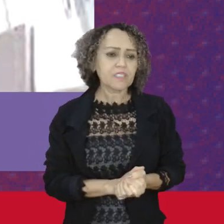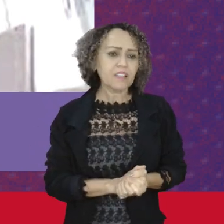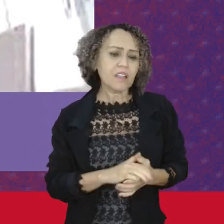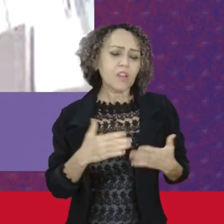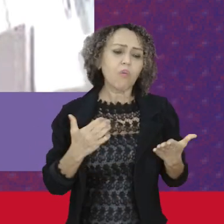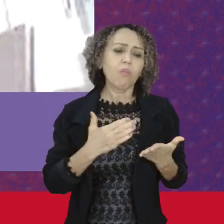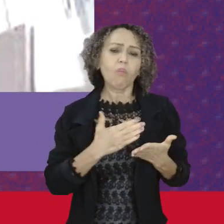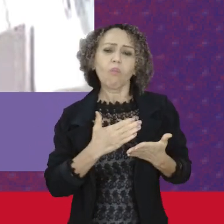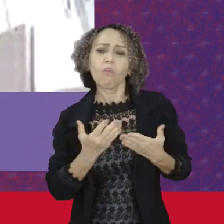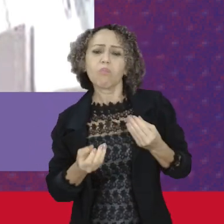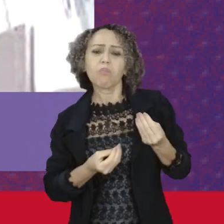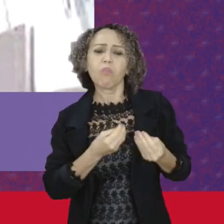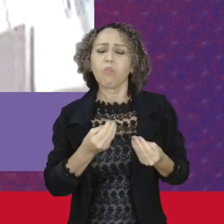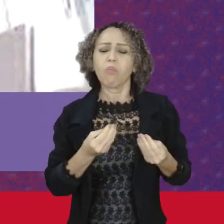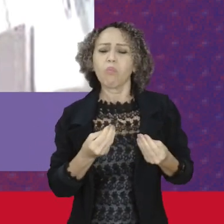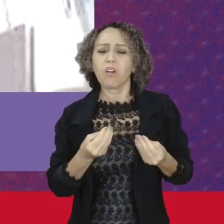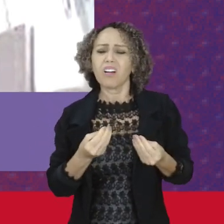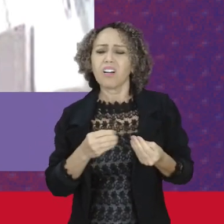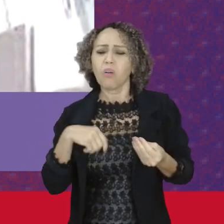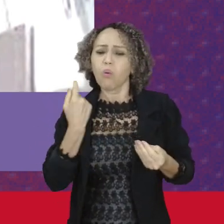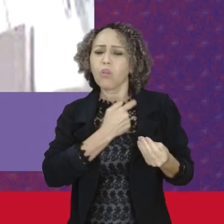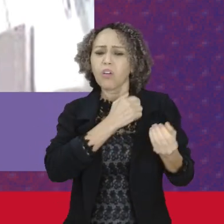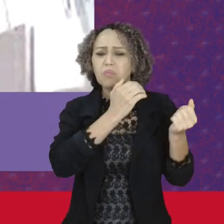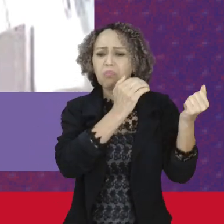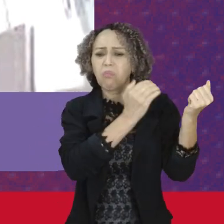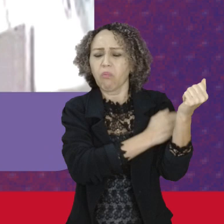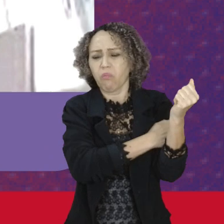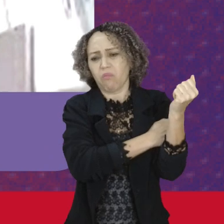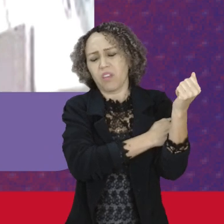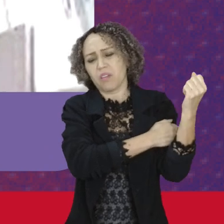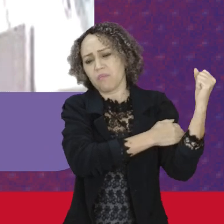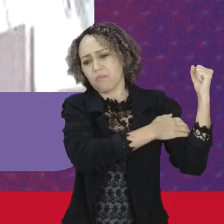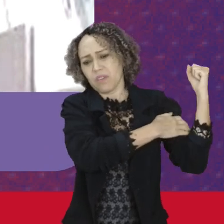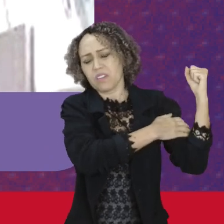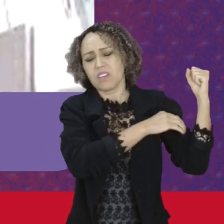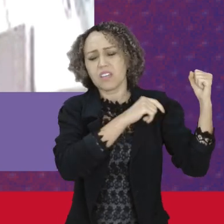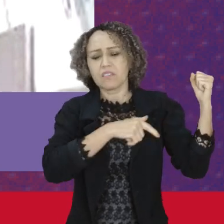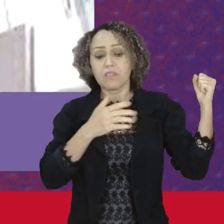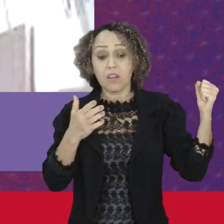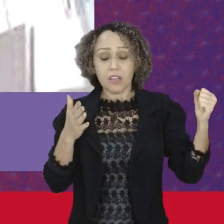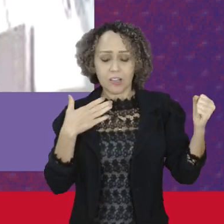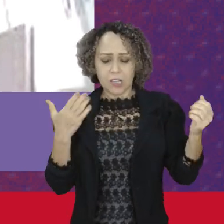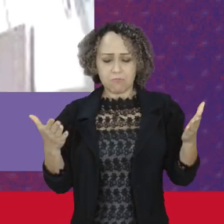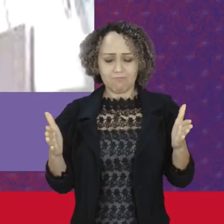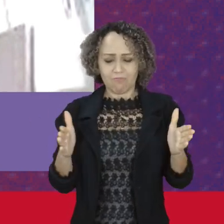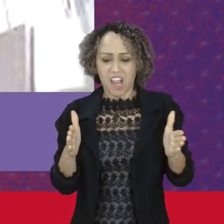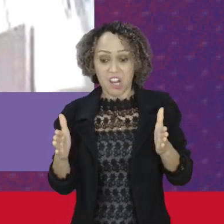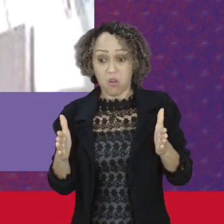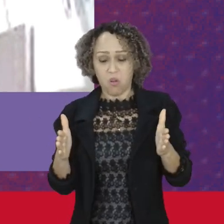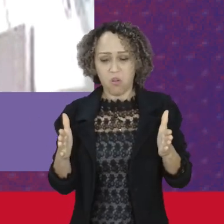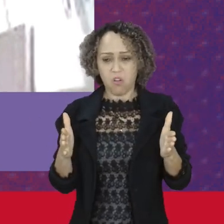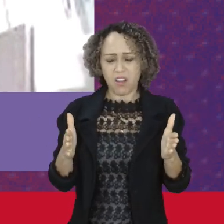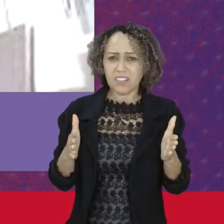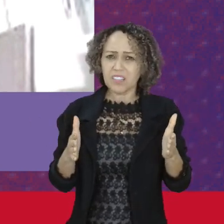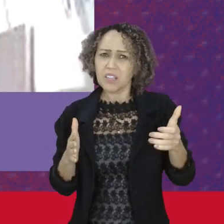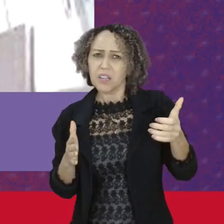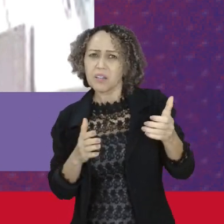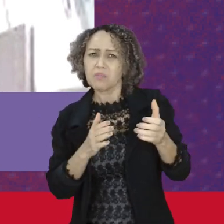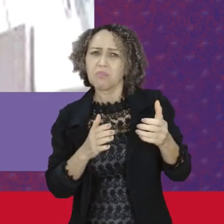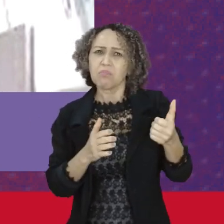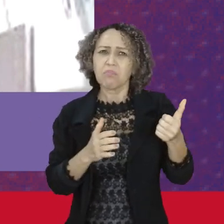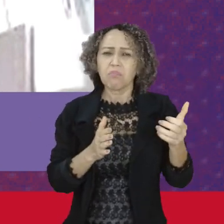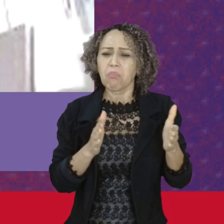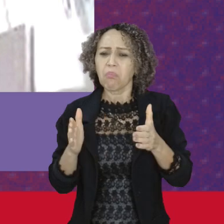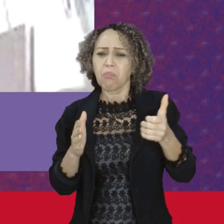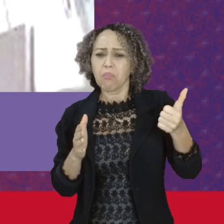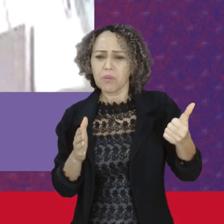onde se ancora o nosso feminismo, o feminismo destes novos tempos, né? Em 1968, em